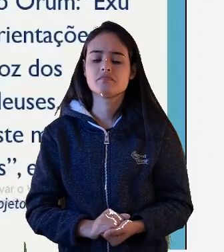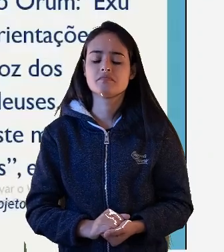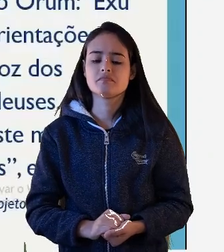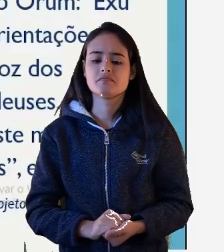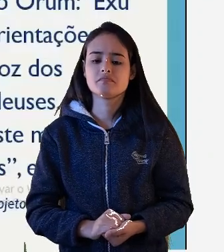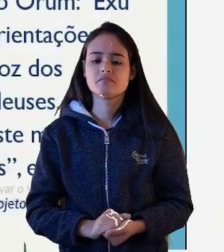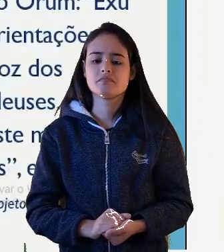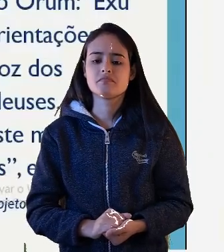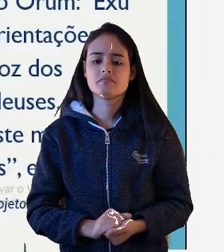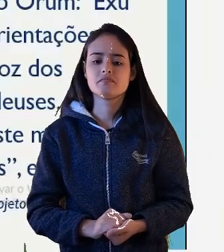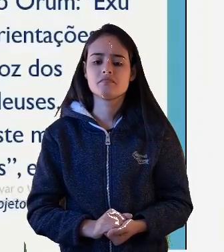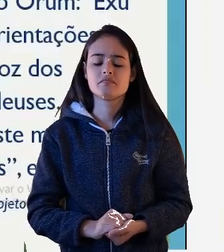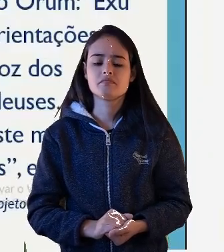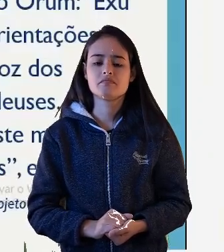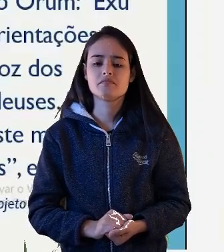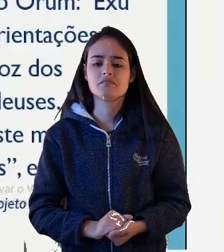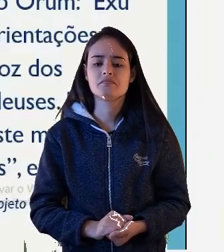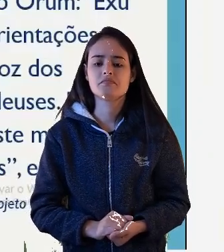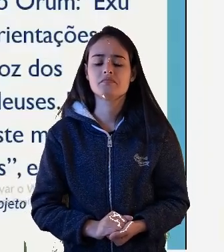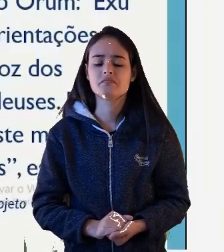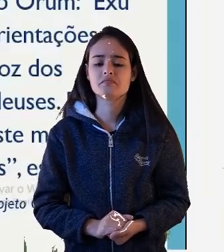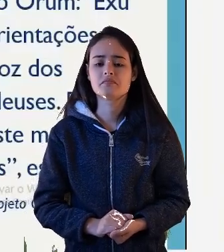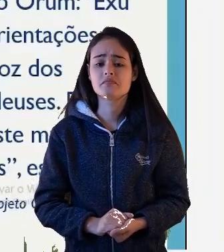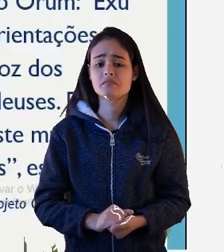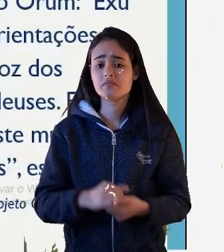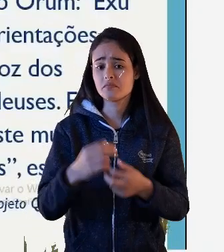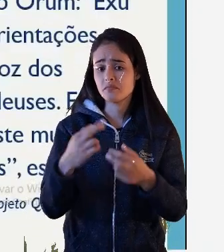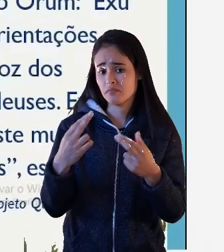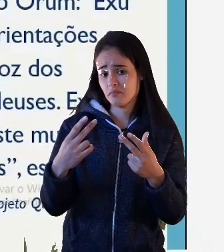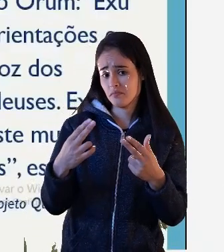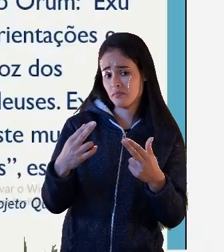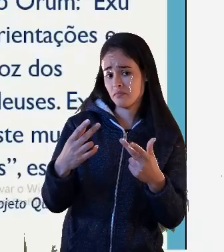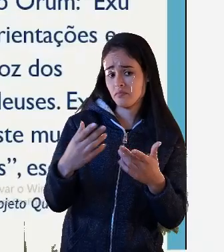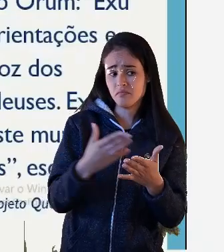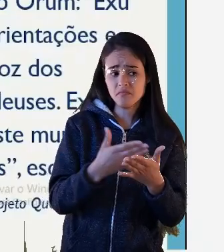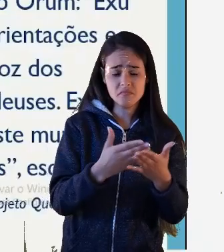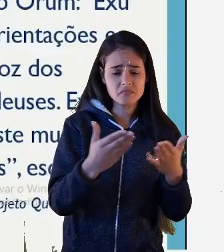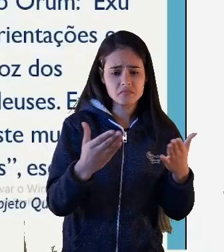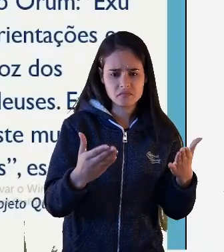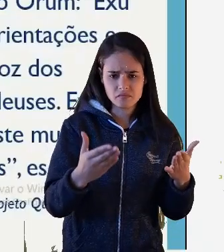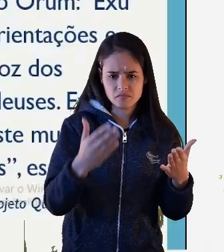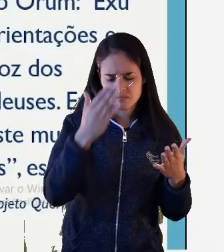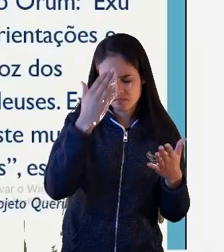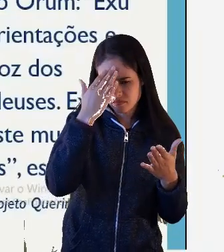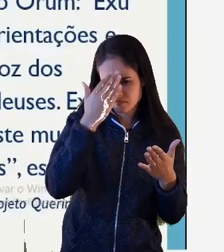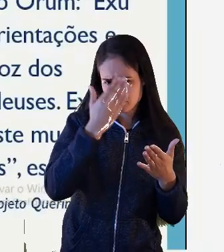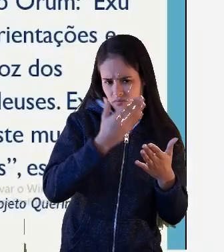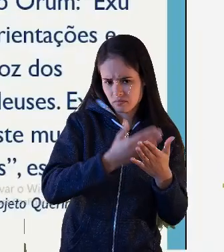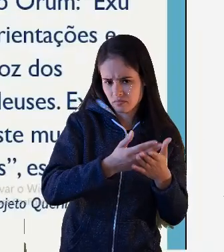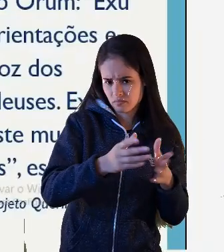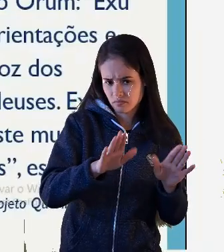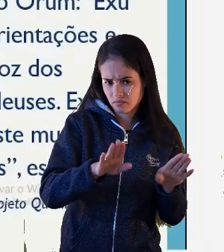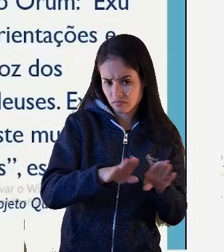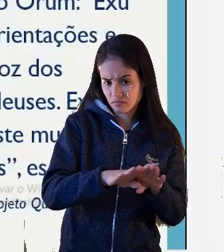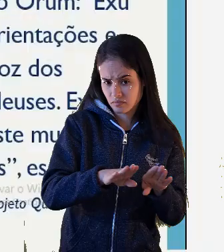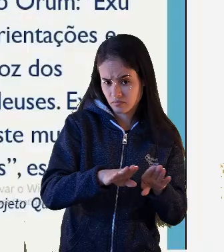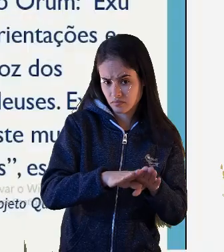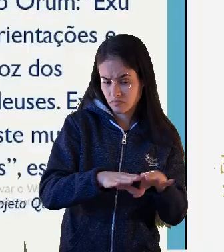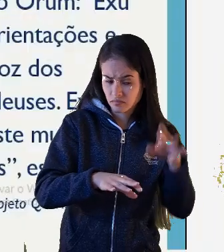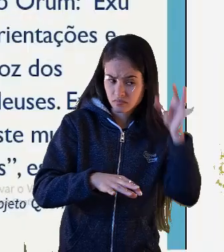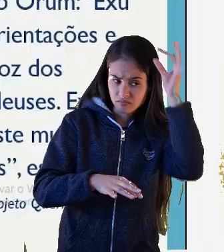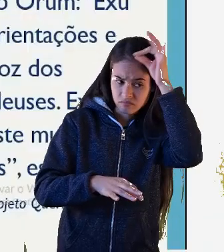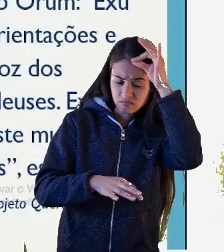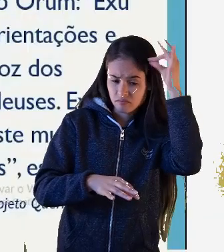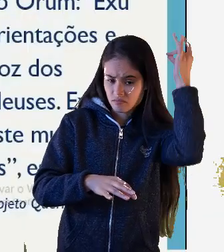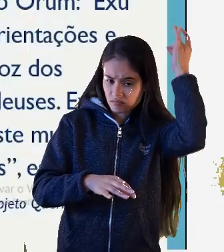pode ser estudado, pode ser, né, comentado, filmado, musicado, né, por que não de Exu também,